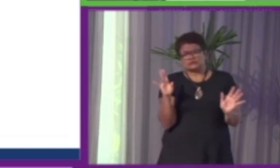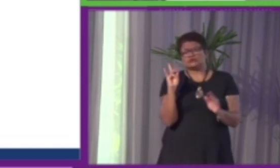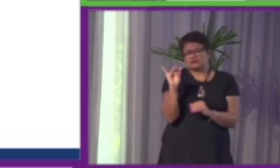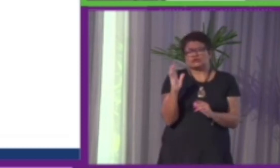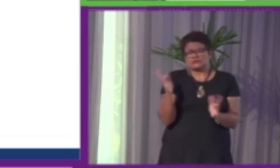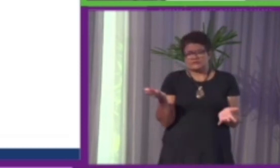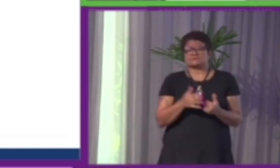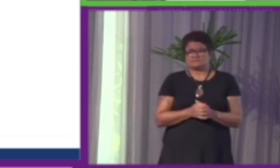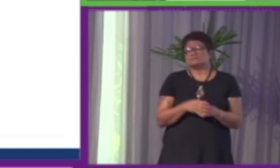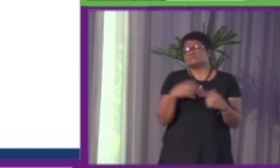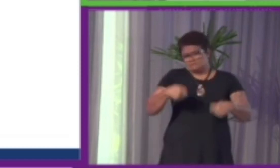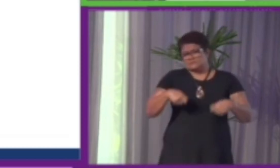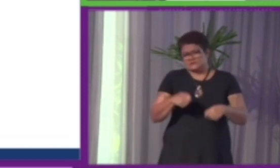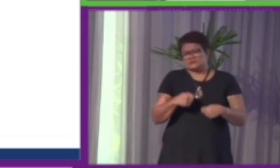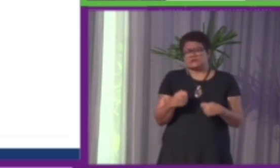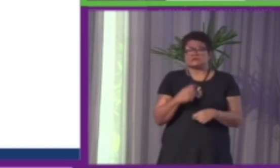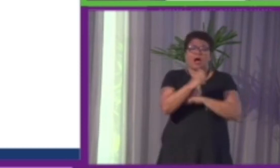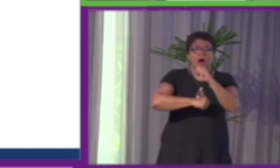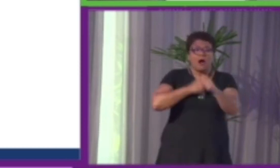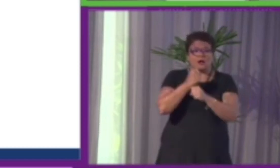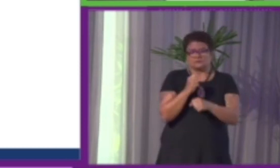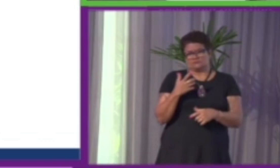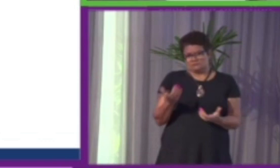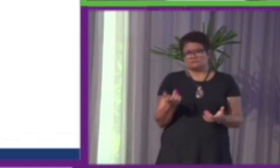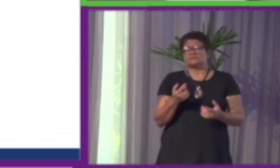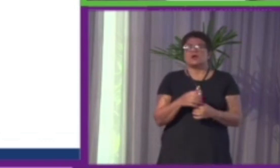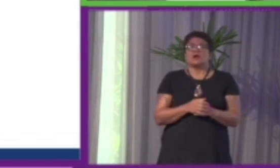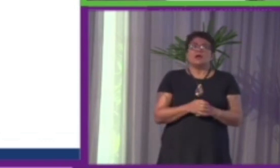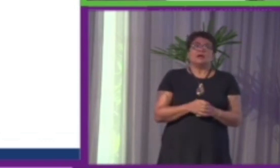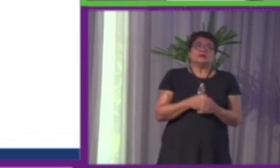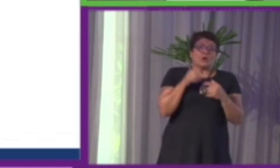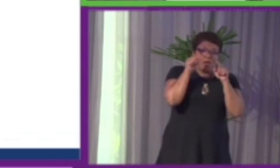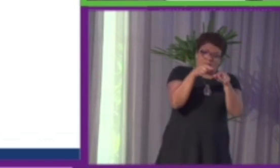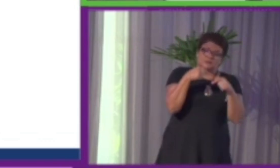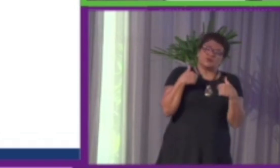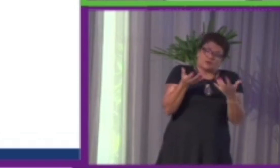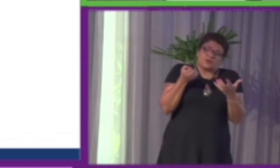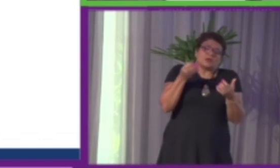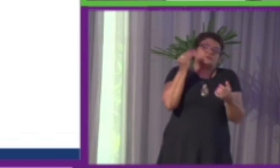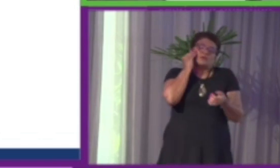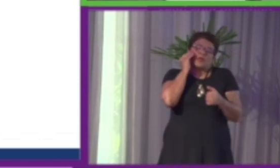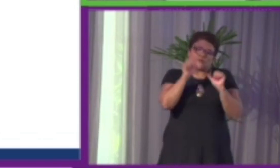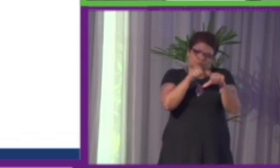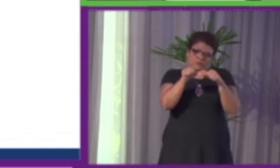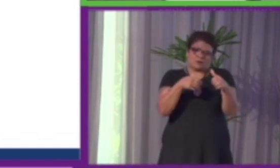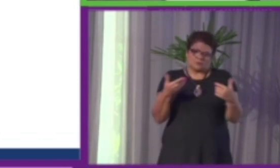dias por ano internados na FC, isso que a gente queria tentar mudar com o tratamento.